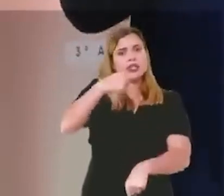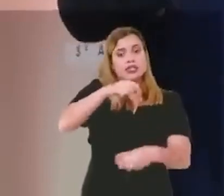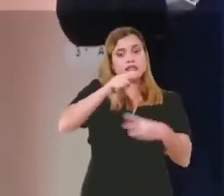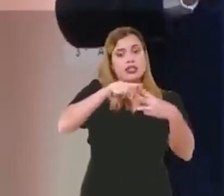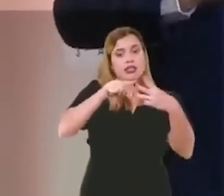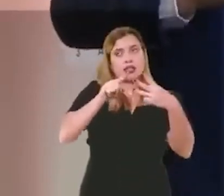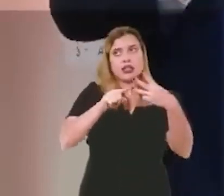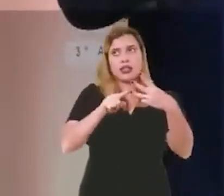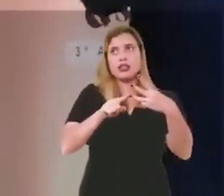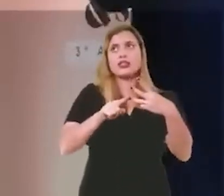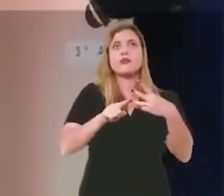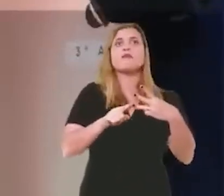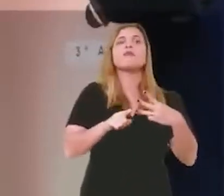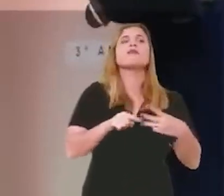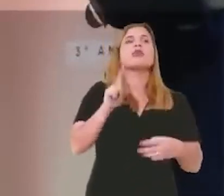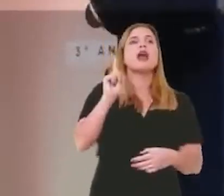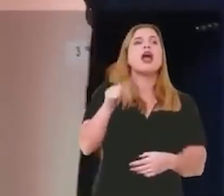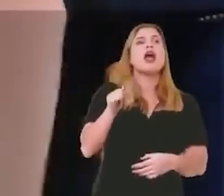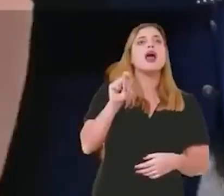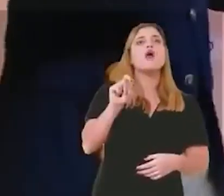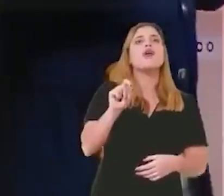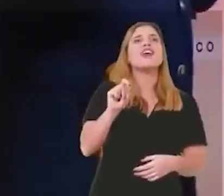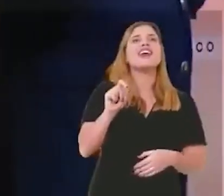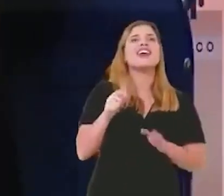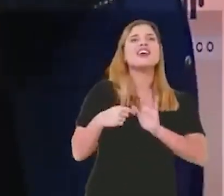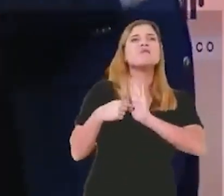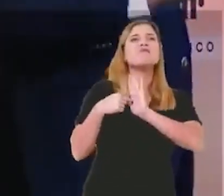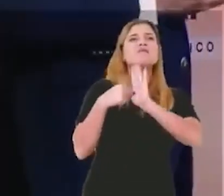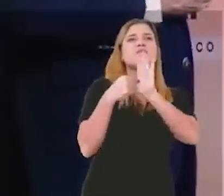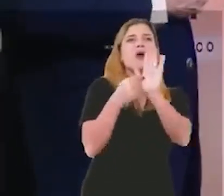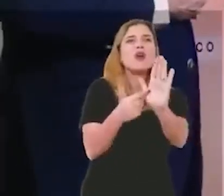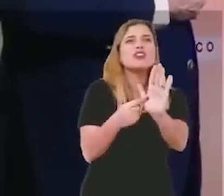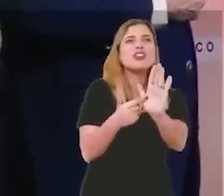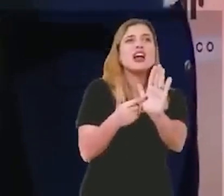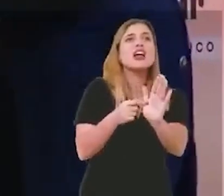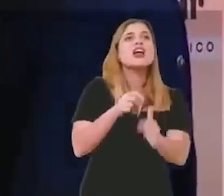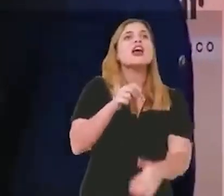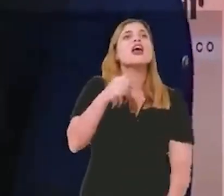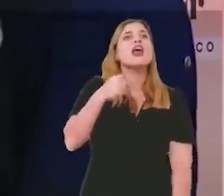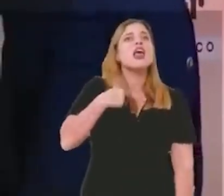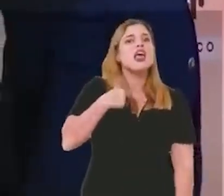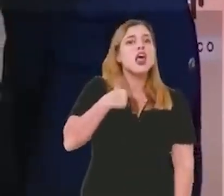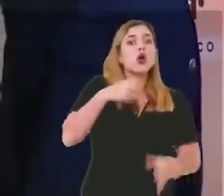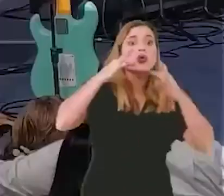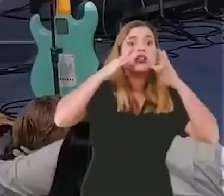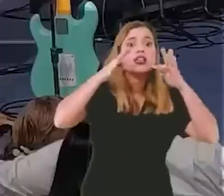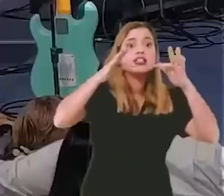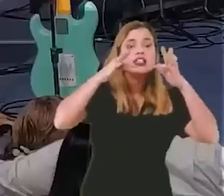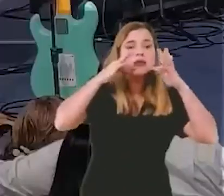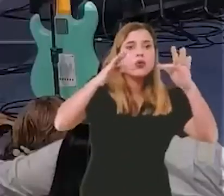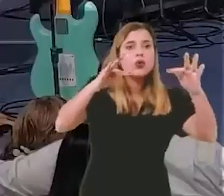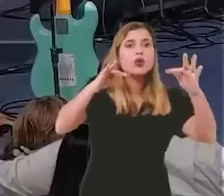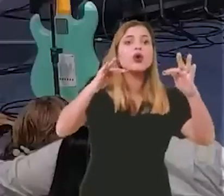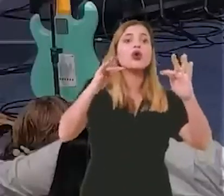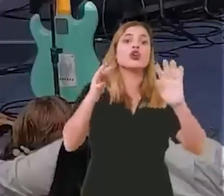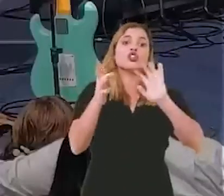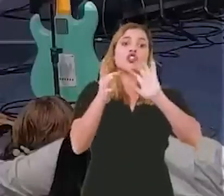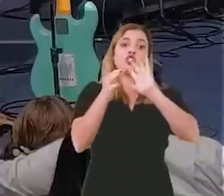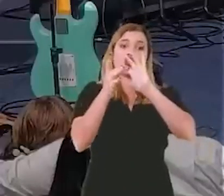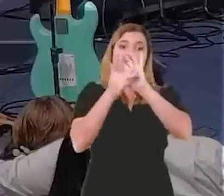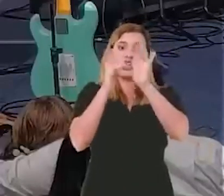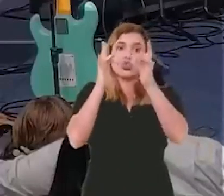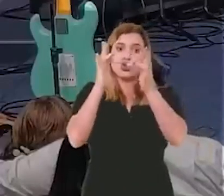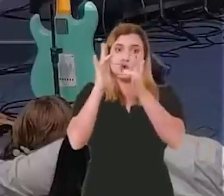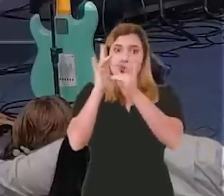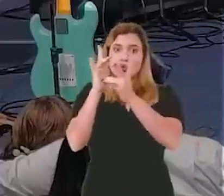Este veio como testemunha para testificar a respeito da luz, a fim de todos irem a crer por intermédio dele. Ele não era a luz, mas veio para testificar da luz, a